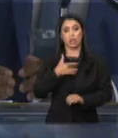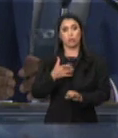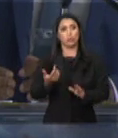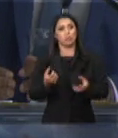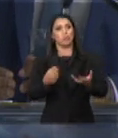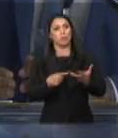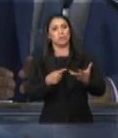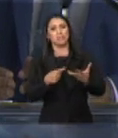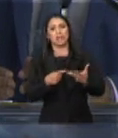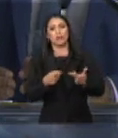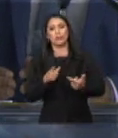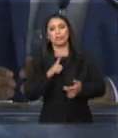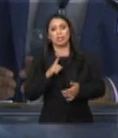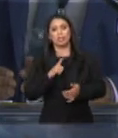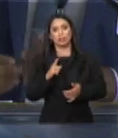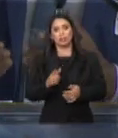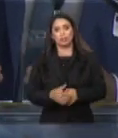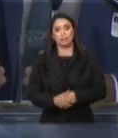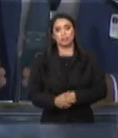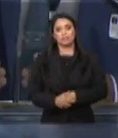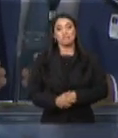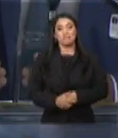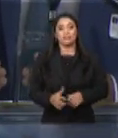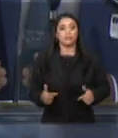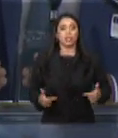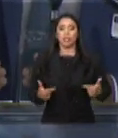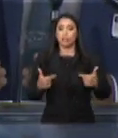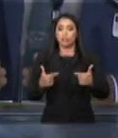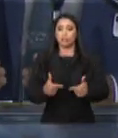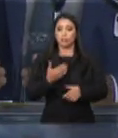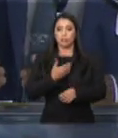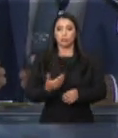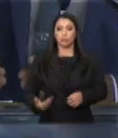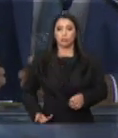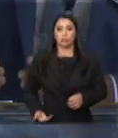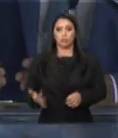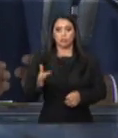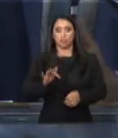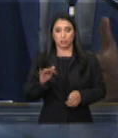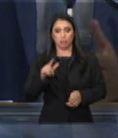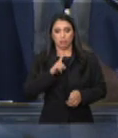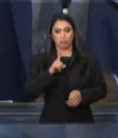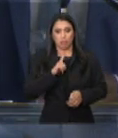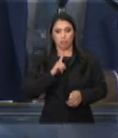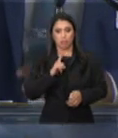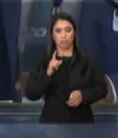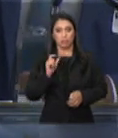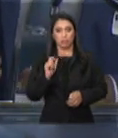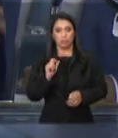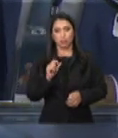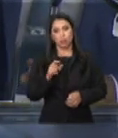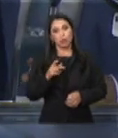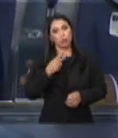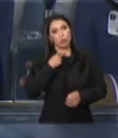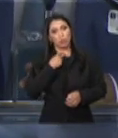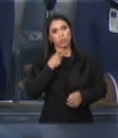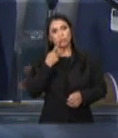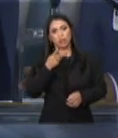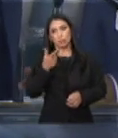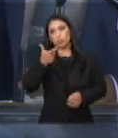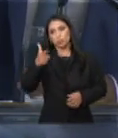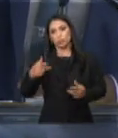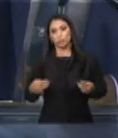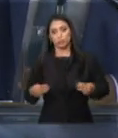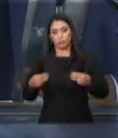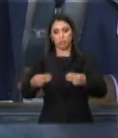a quantidade de ações que o governo federal tem realizado né não posso responder os outros Ministérios mas certamente